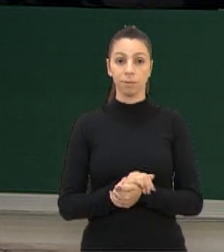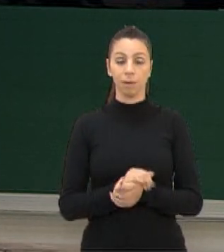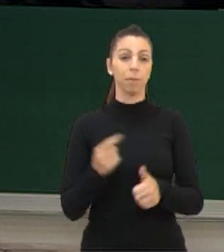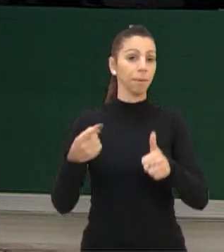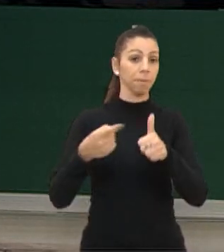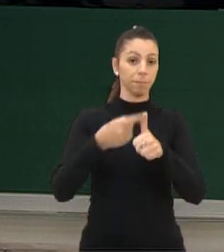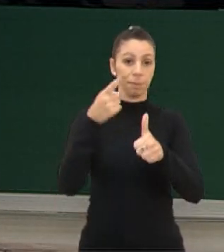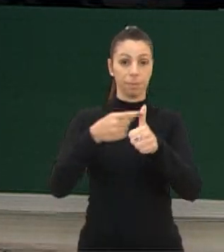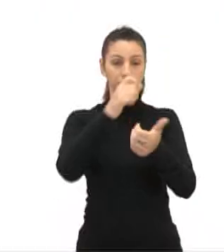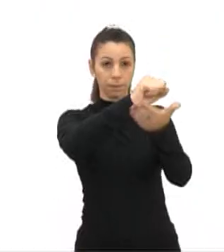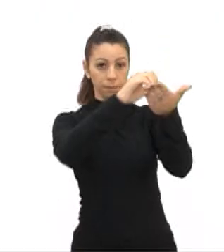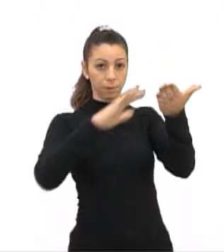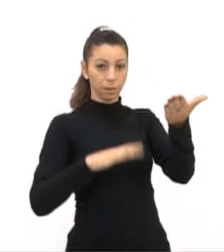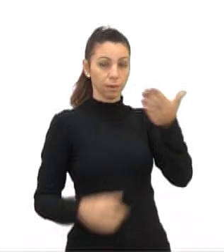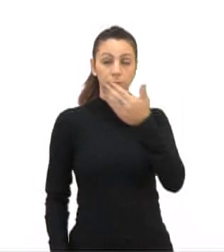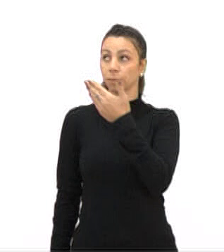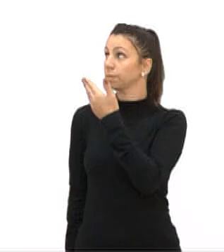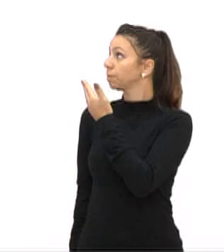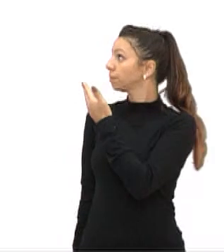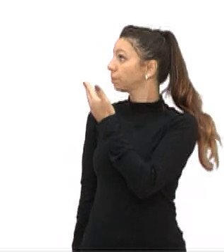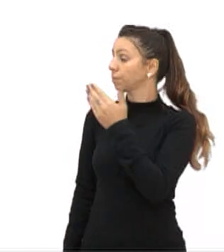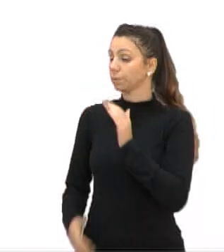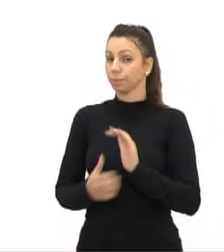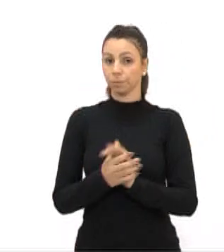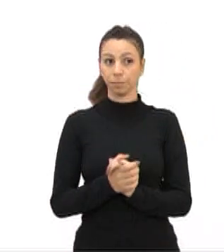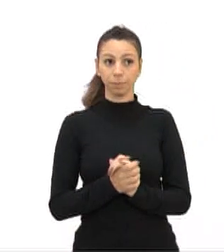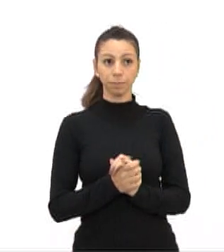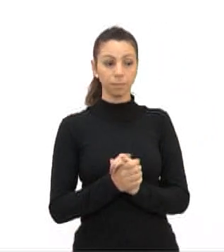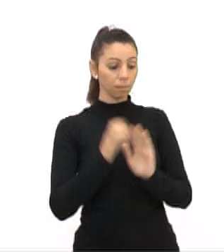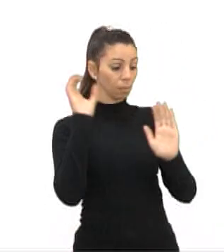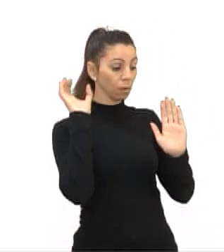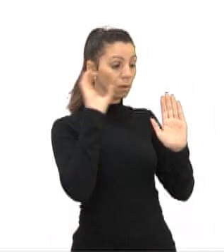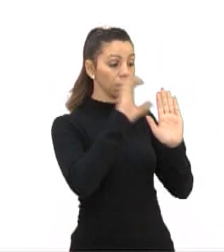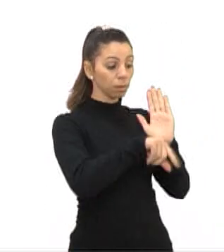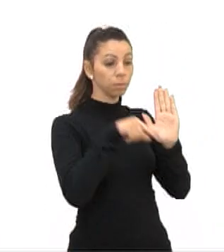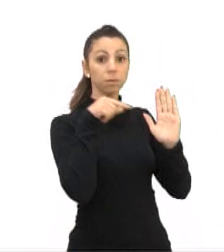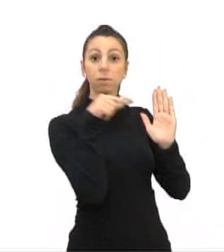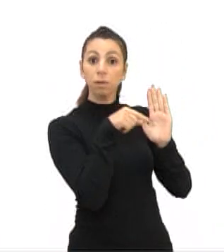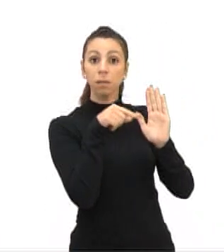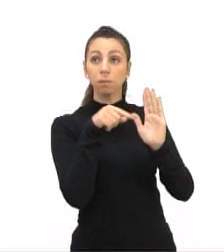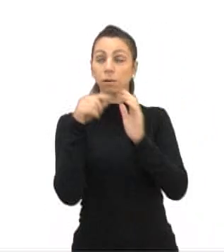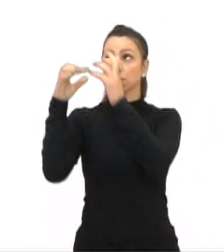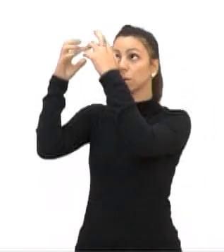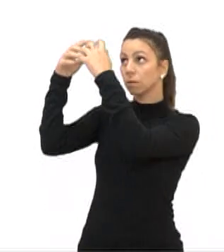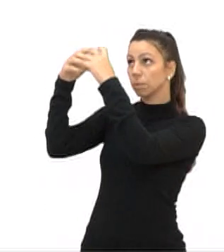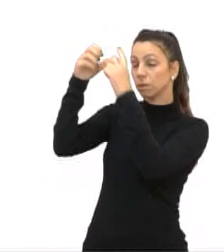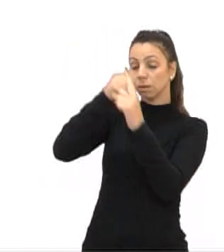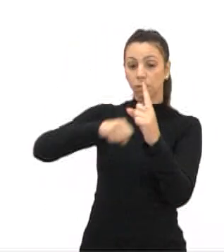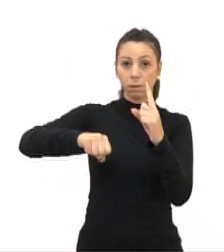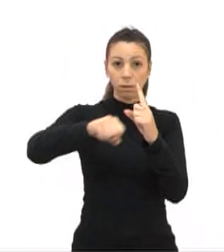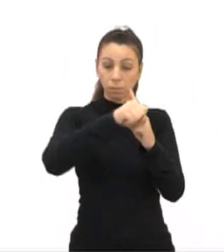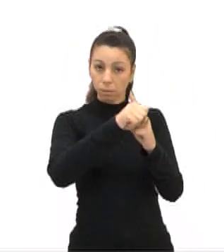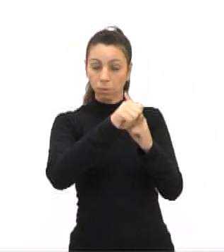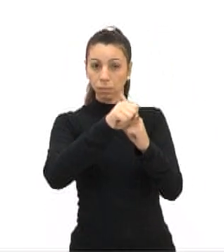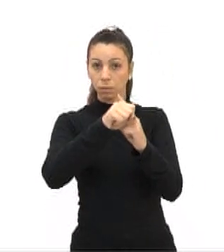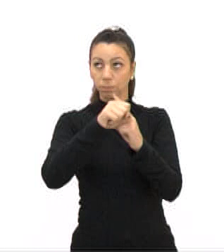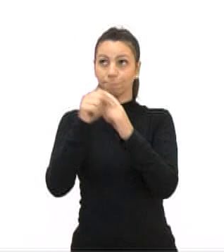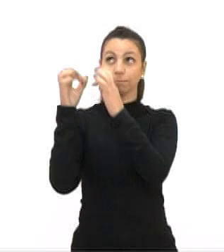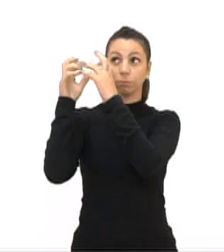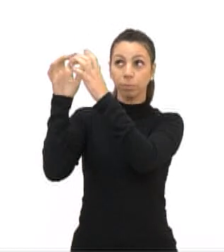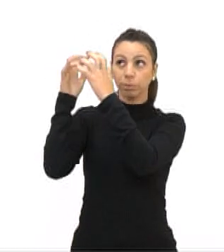atividade. A partir do conceito de imaginação sociológica, reflita sobre as seguintes